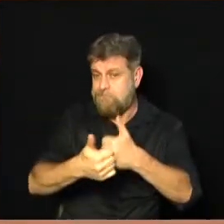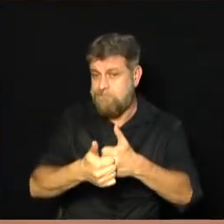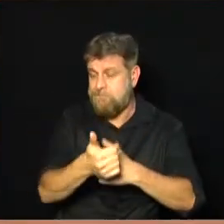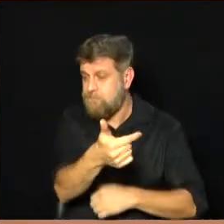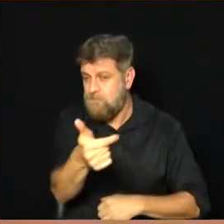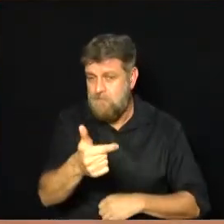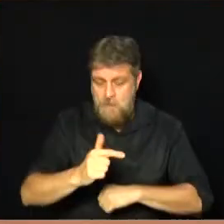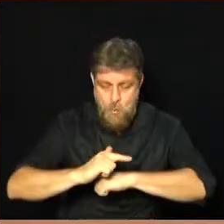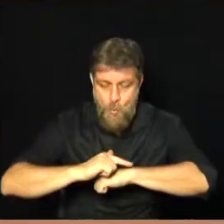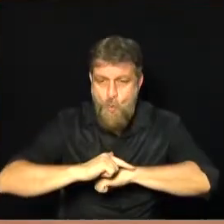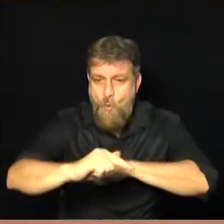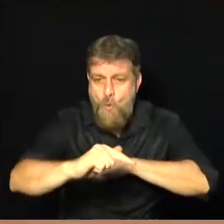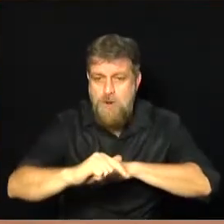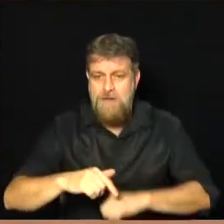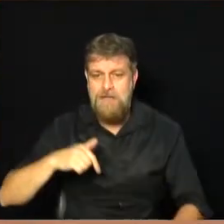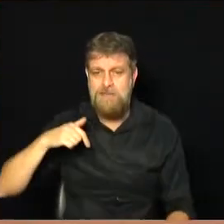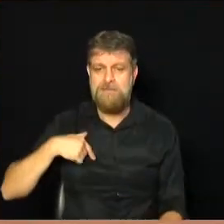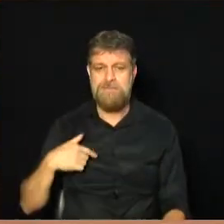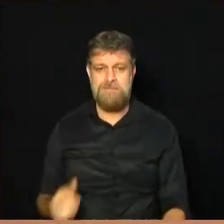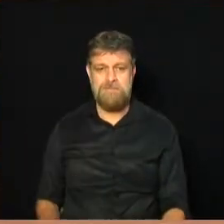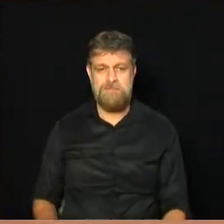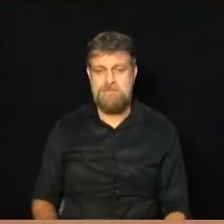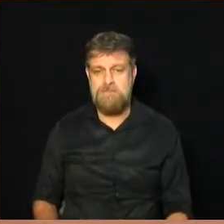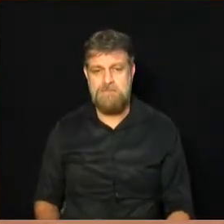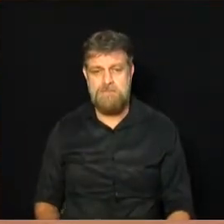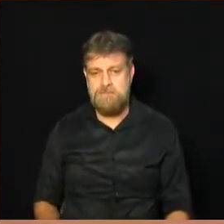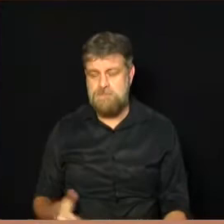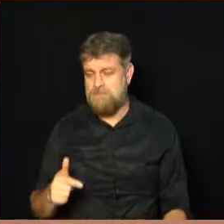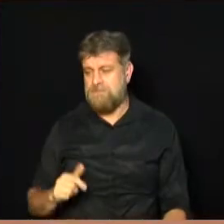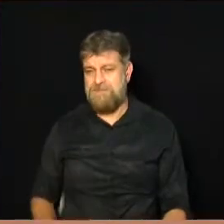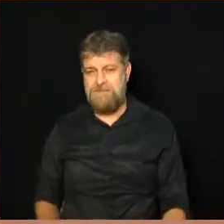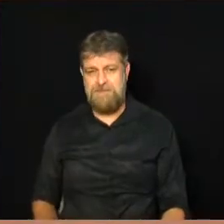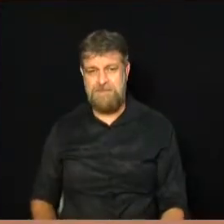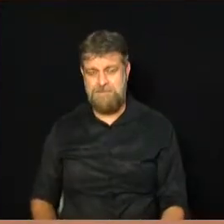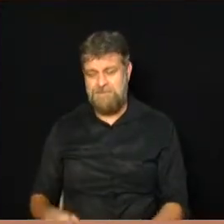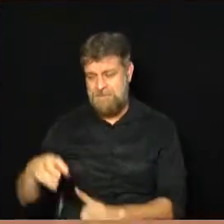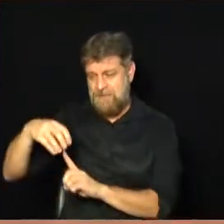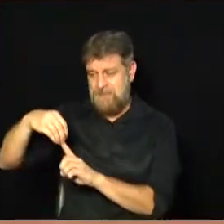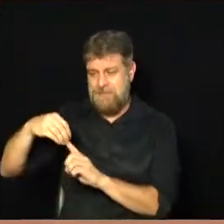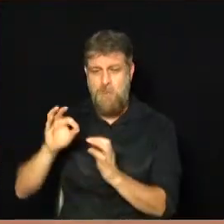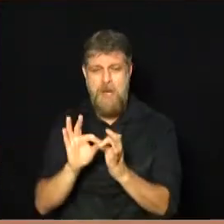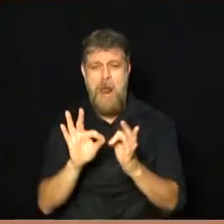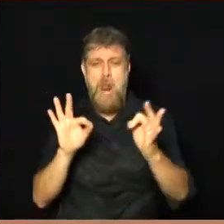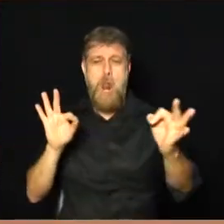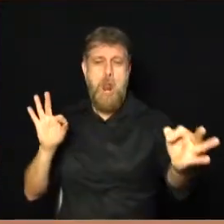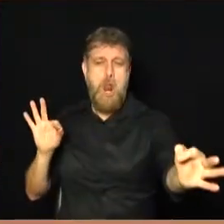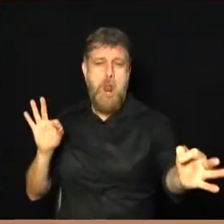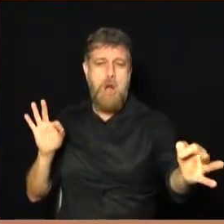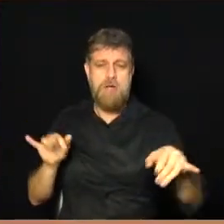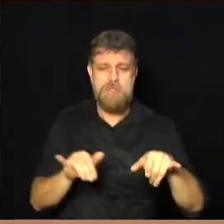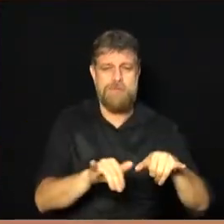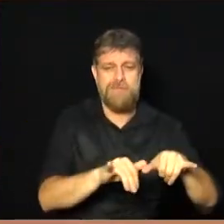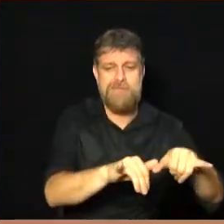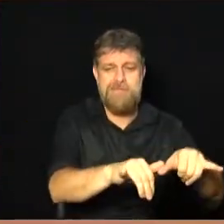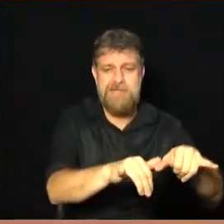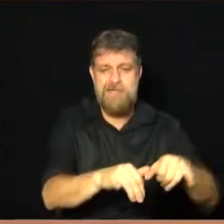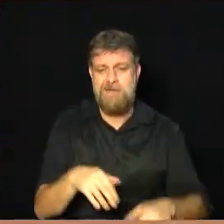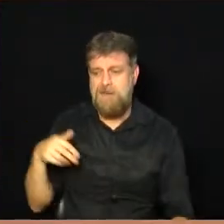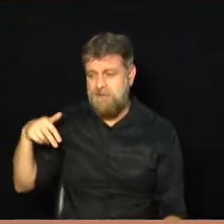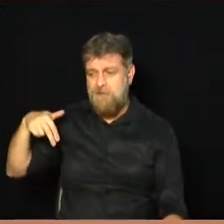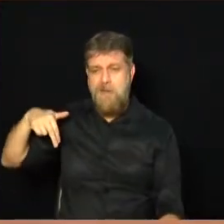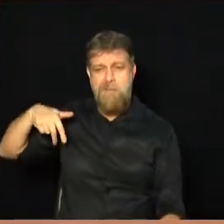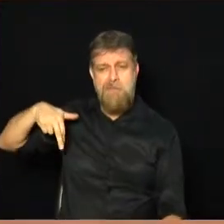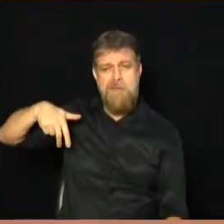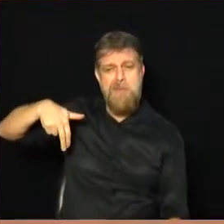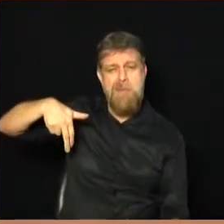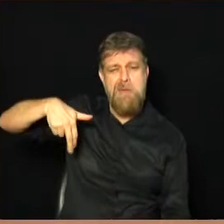muito distante. Além de pontos de parada também, que as estações são distantes, obviamente, para atender, né, o planejamento do